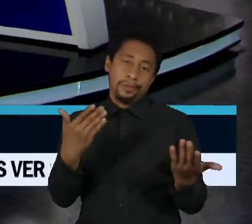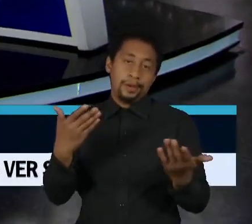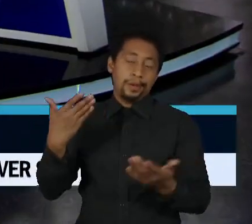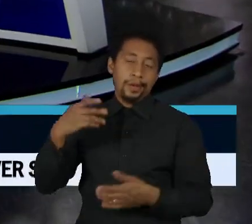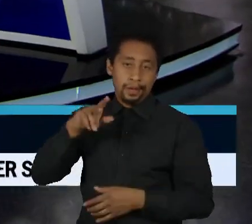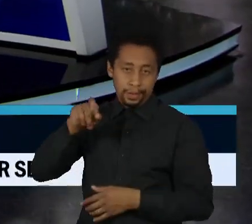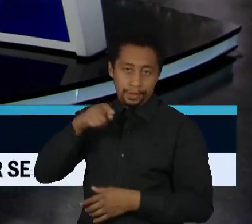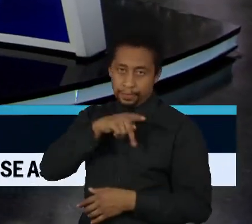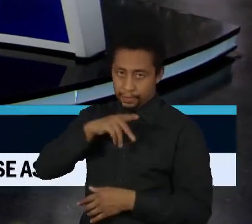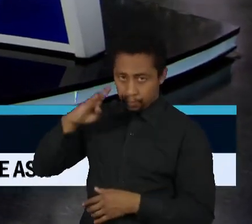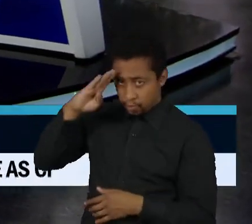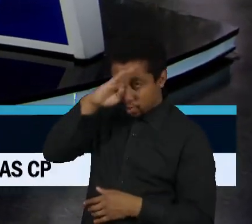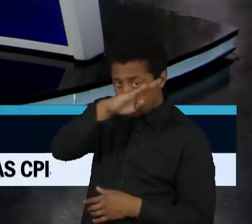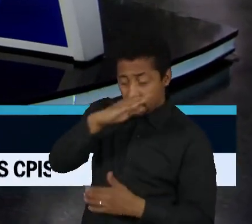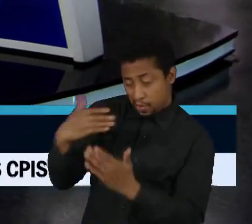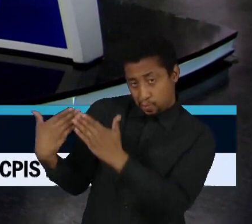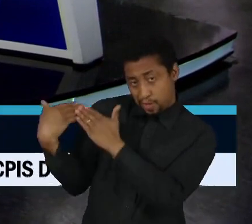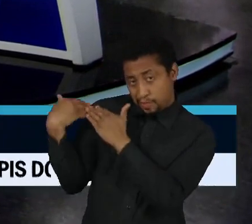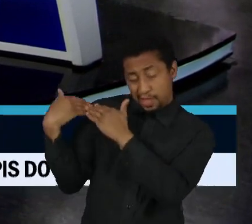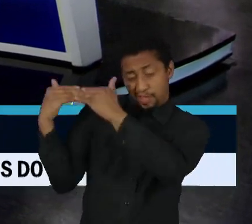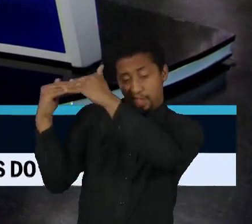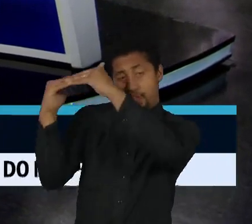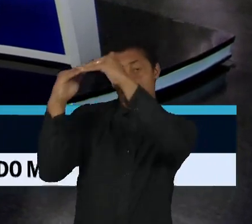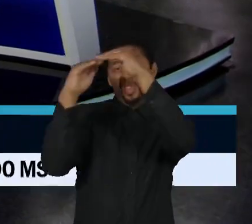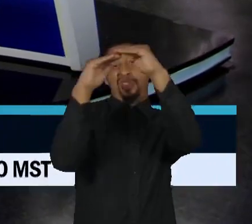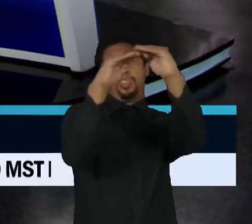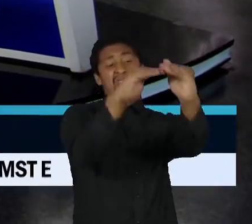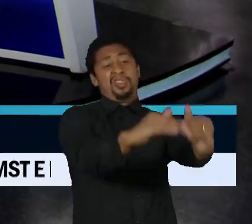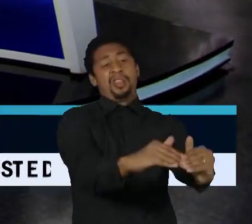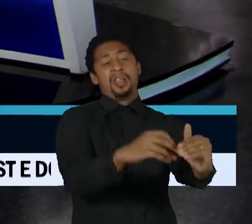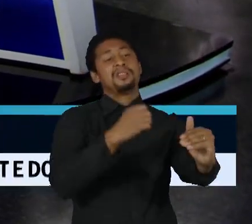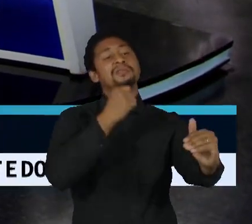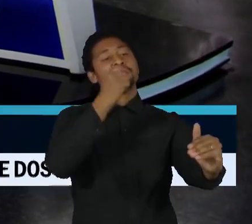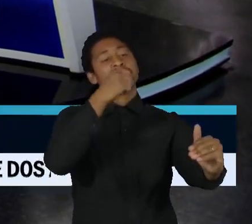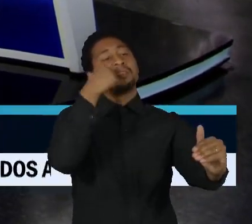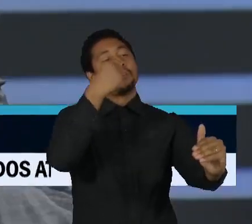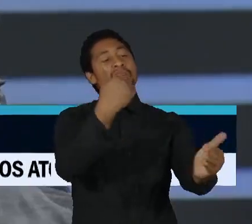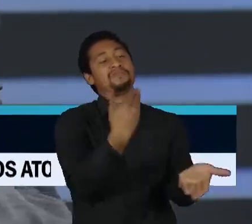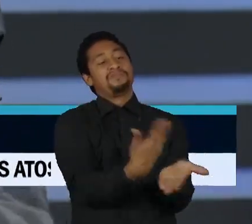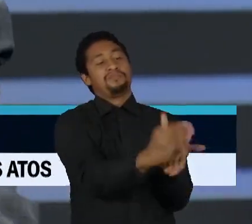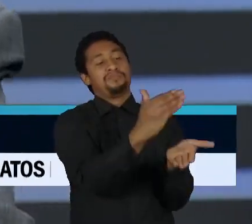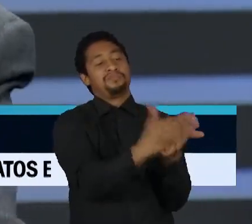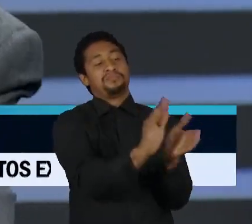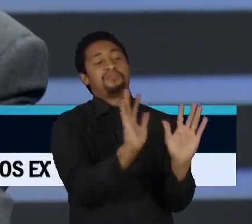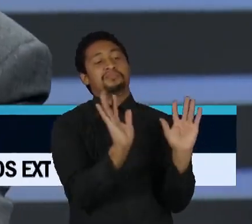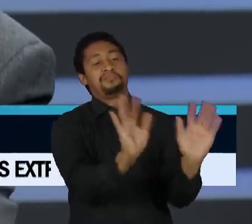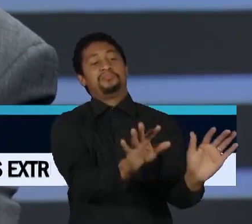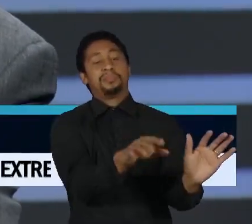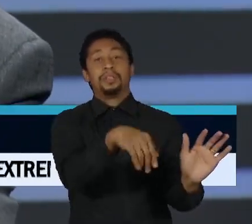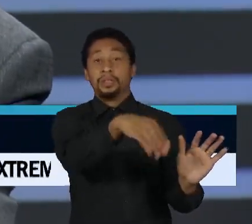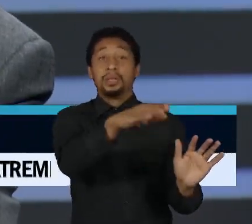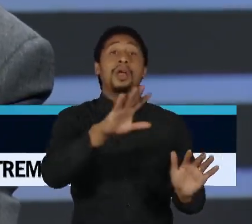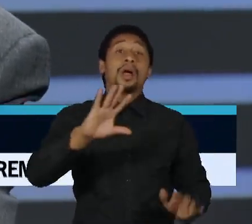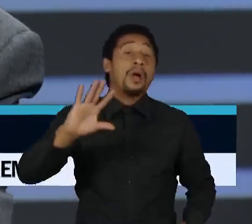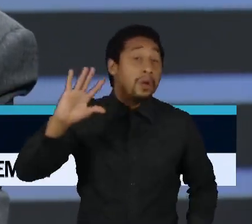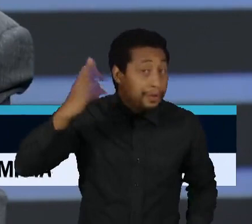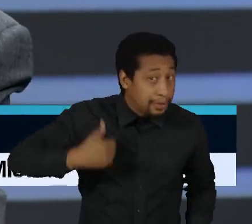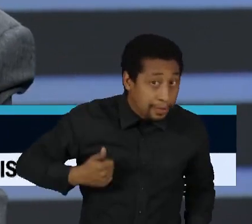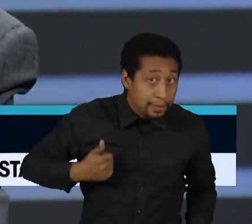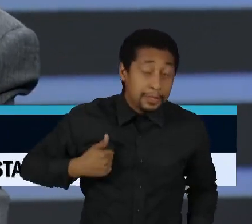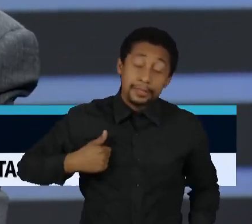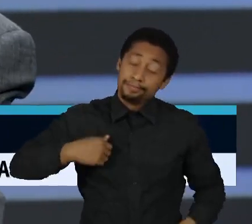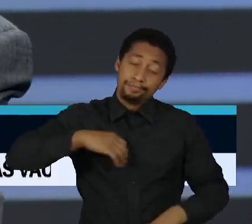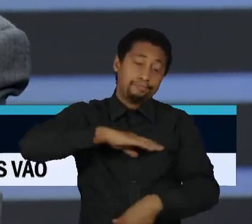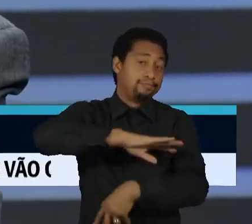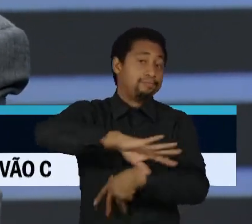presidente da Câmara, no último quadriênio do governo, na segunda parte, a direção do governo. Aí virou o que... não é